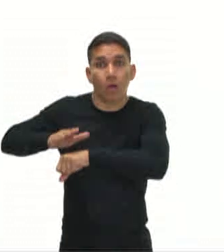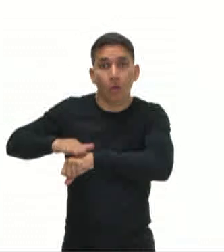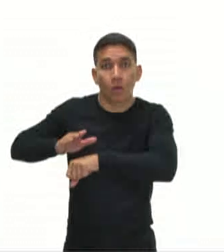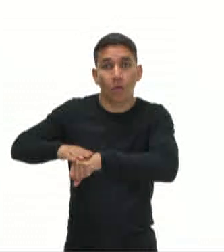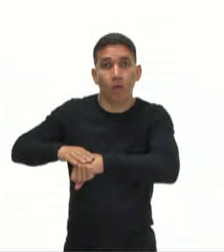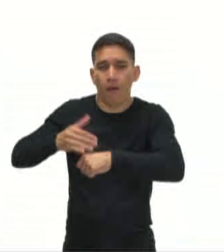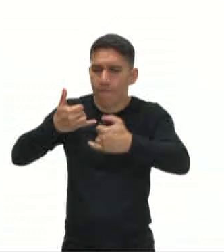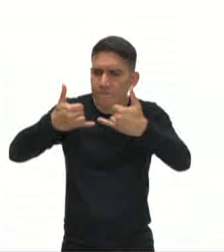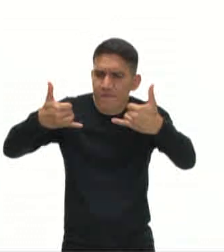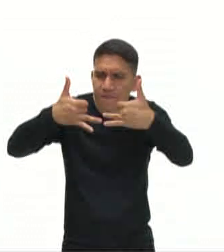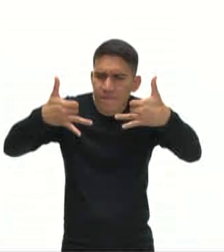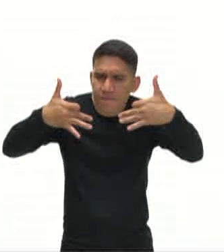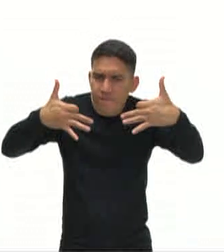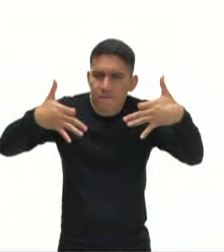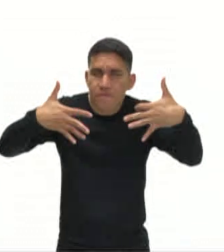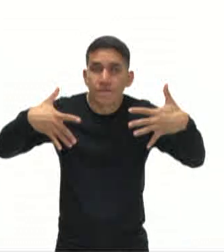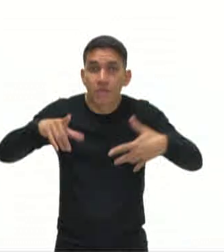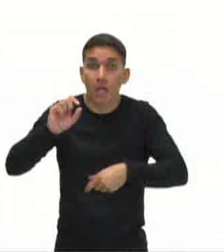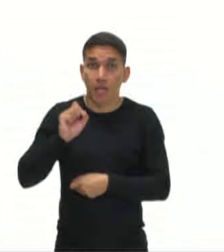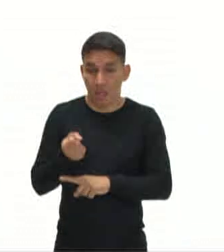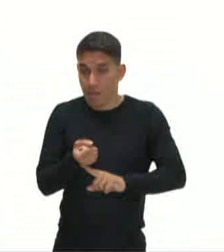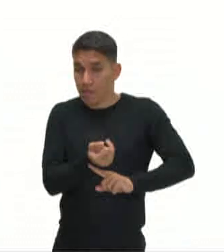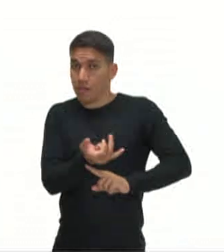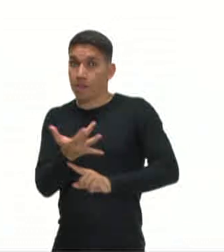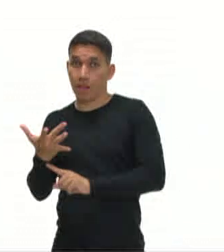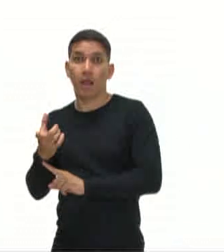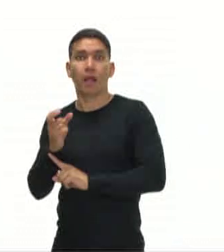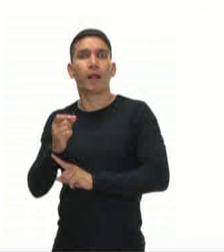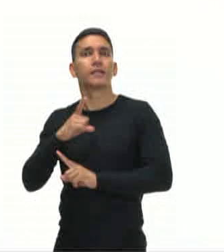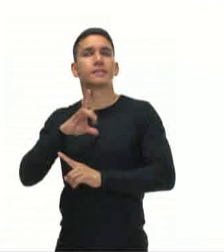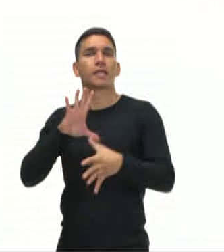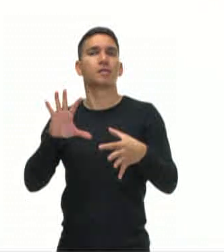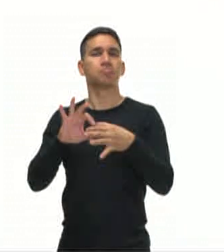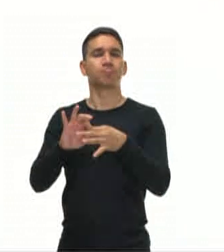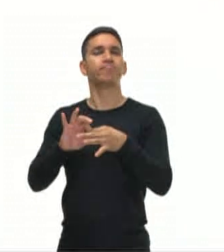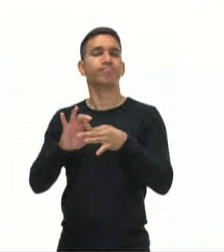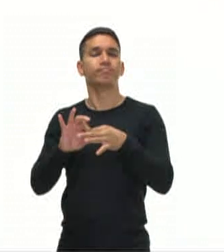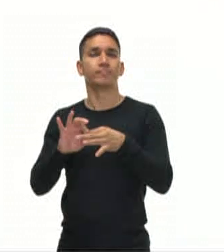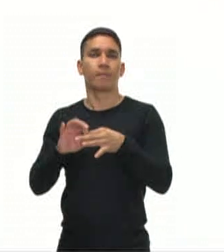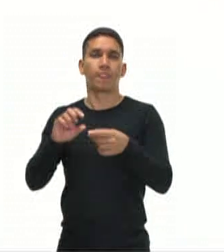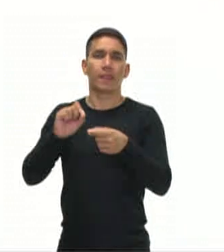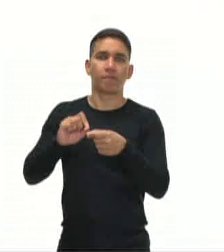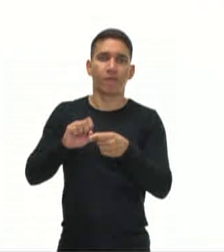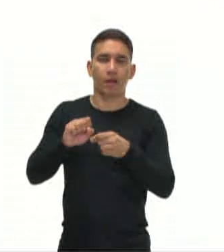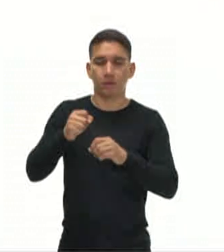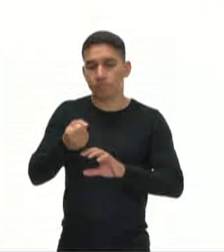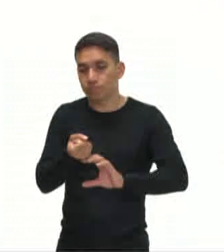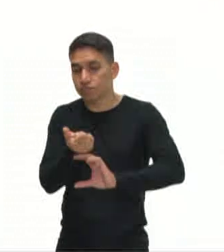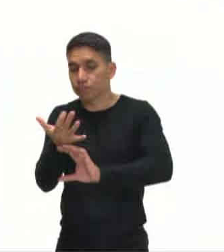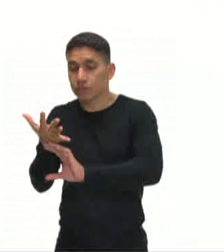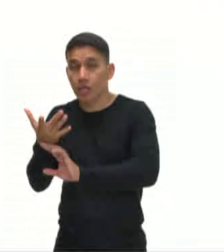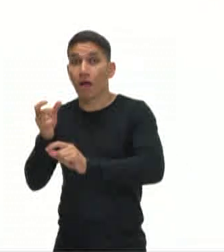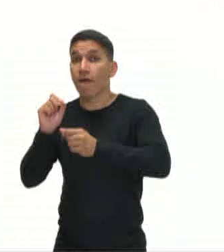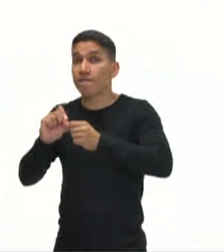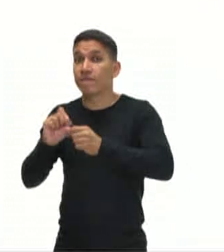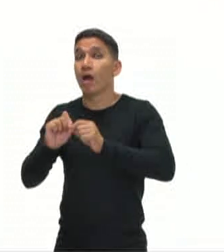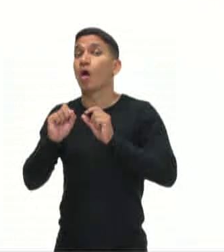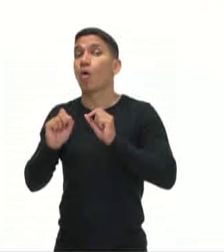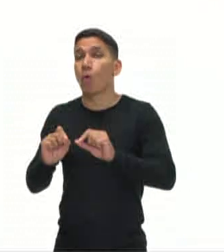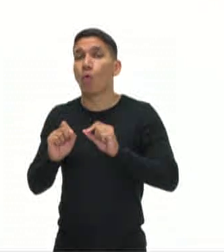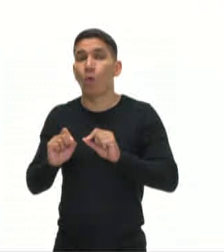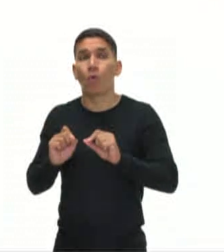polímero, desses fios, né, que são constituídos por esse polímero, fabricam-se